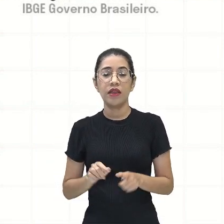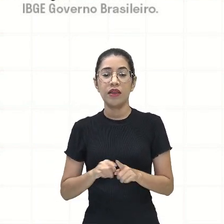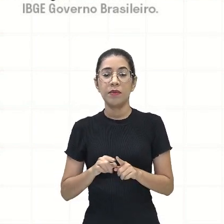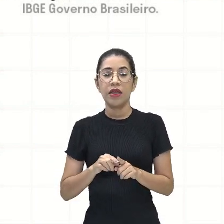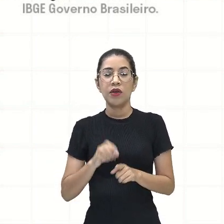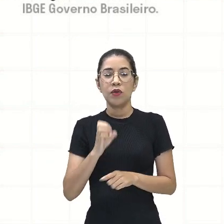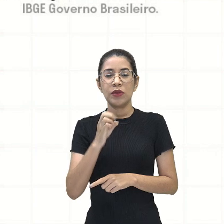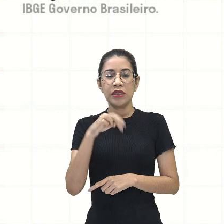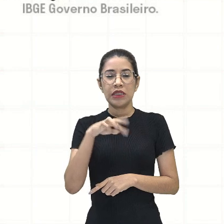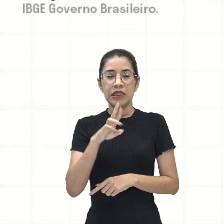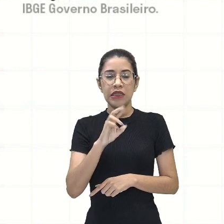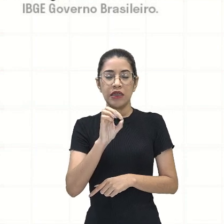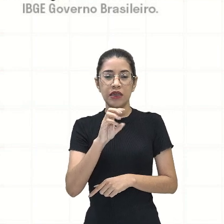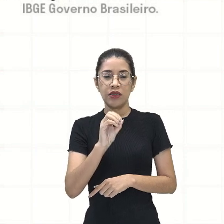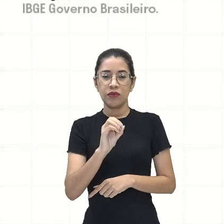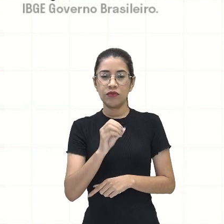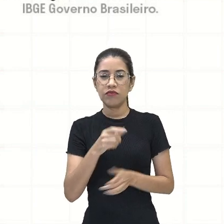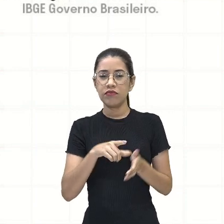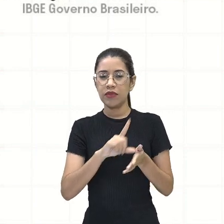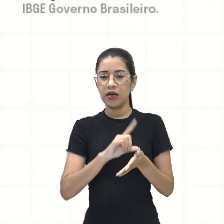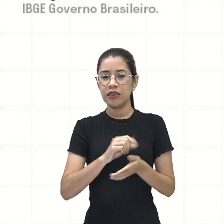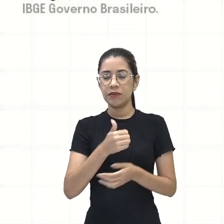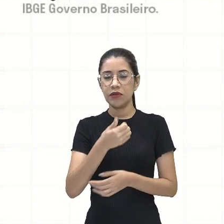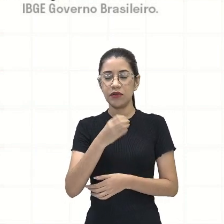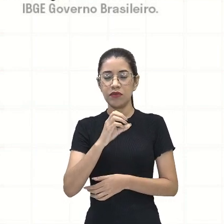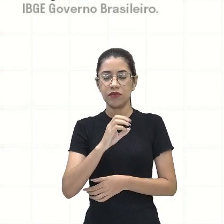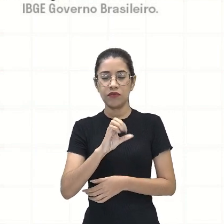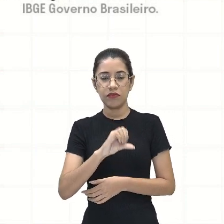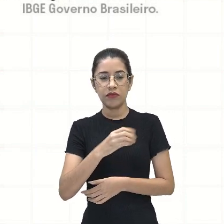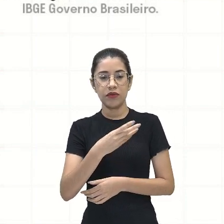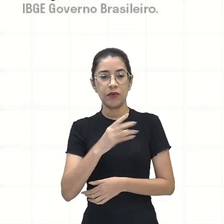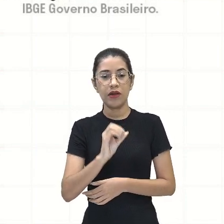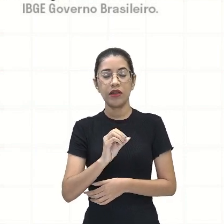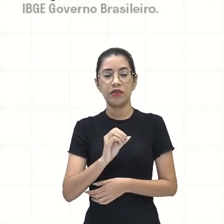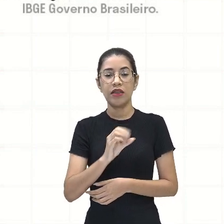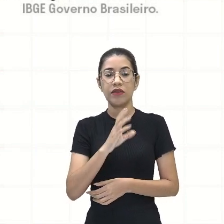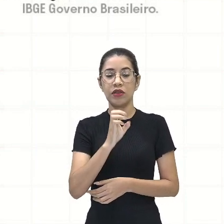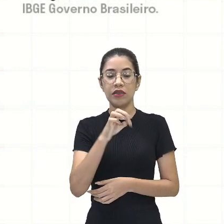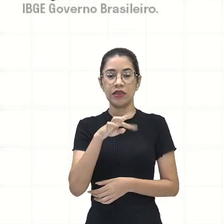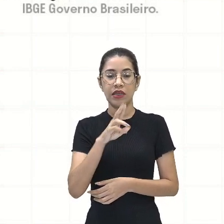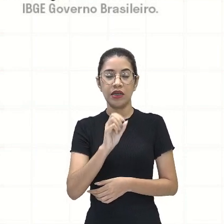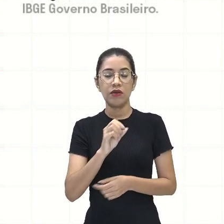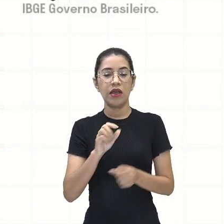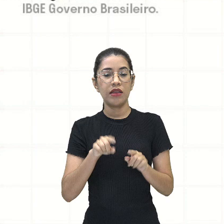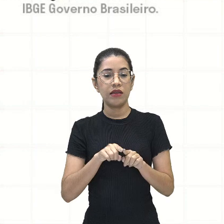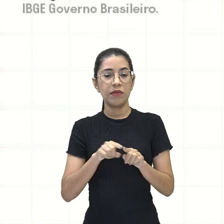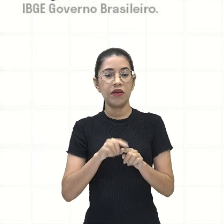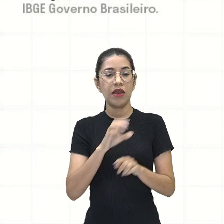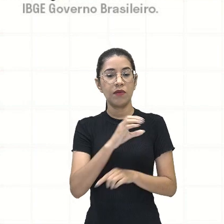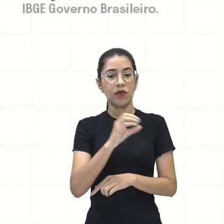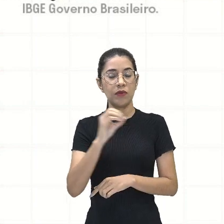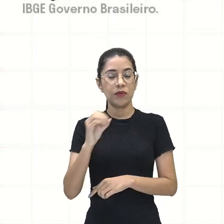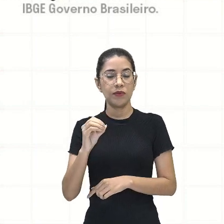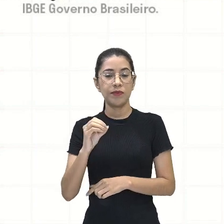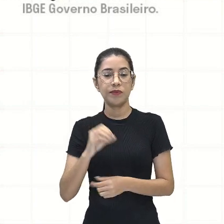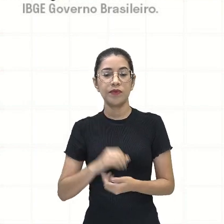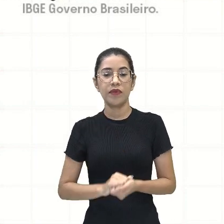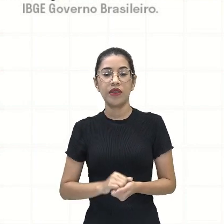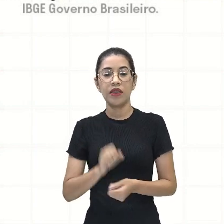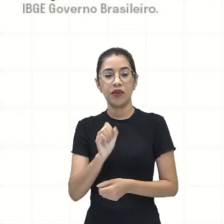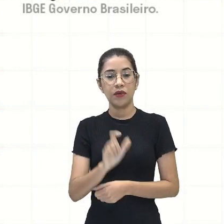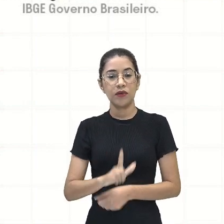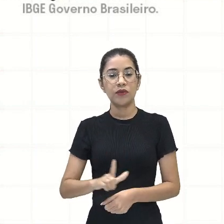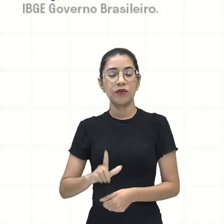lembra? Anteriormente, na década de 40, nós temos aí a centro-oeste e aqui a região sul, tá